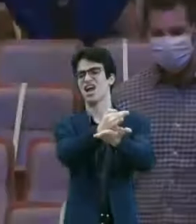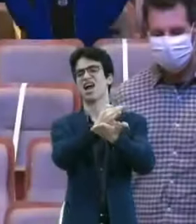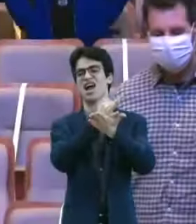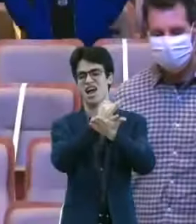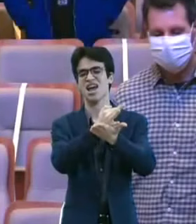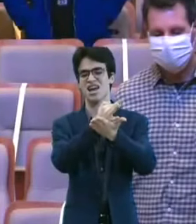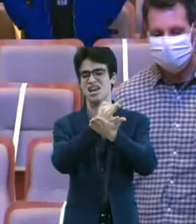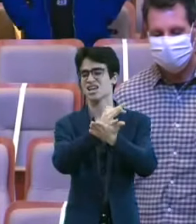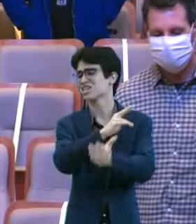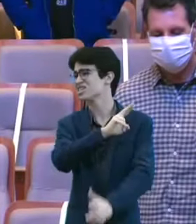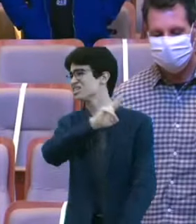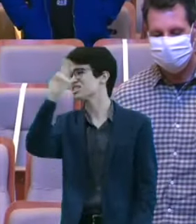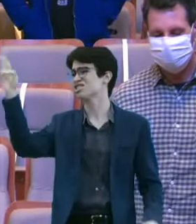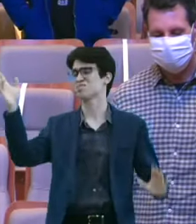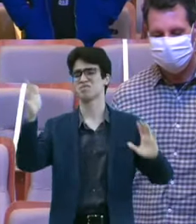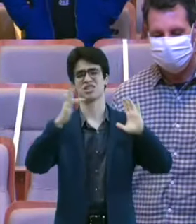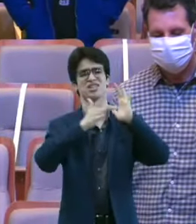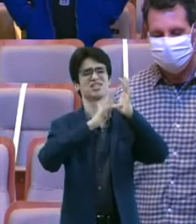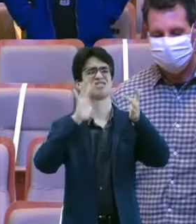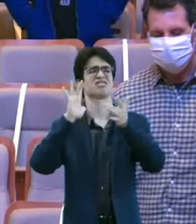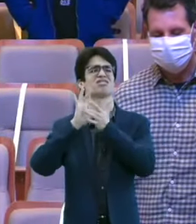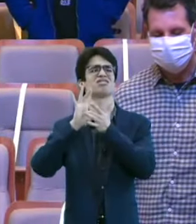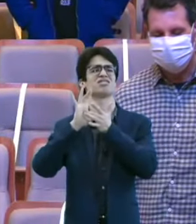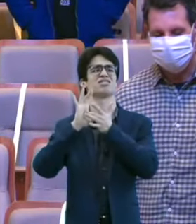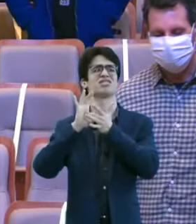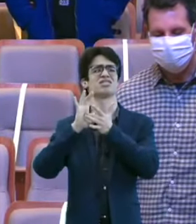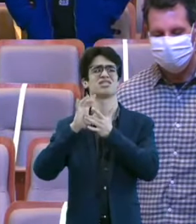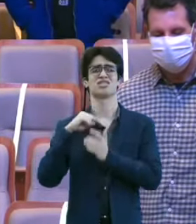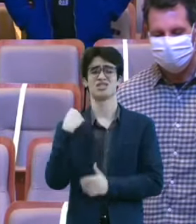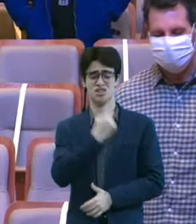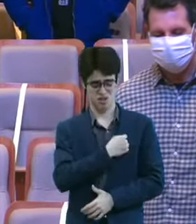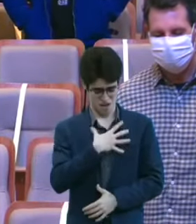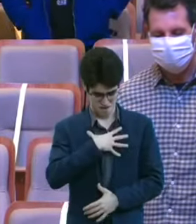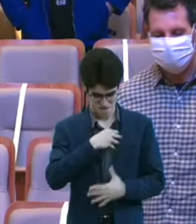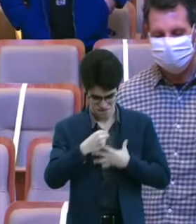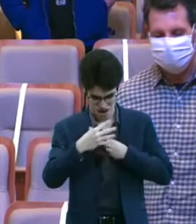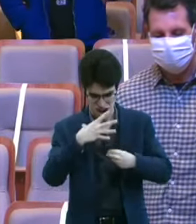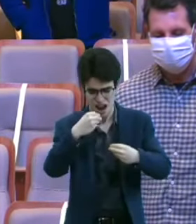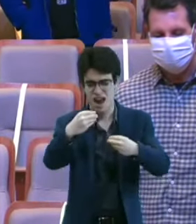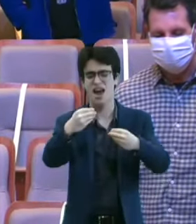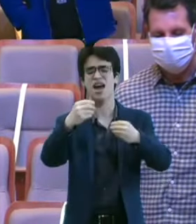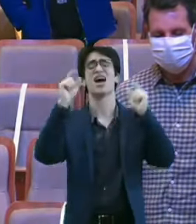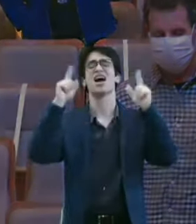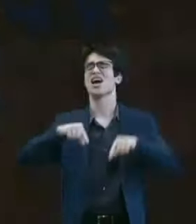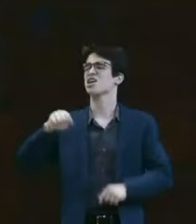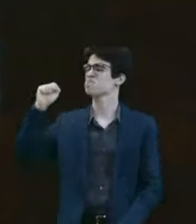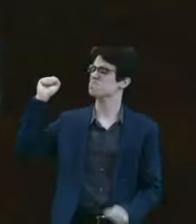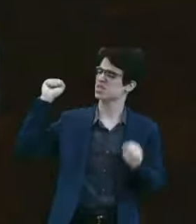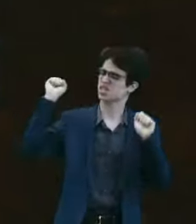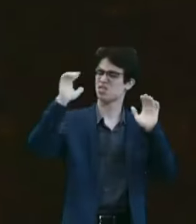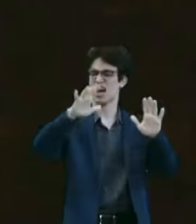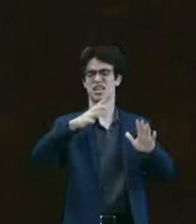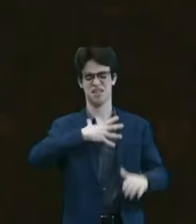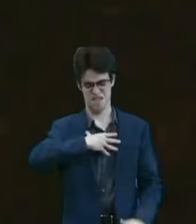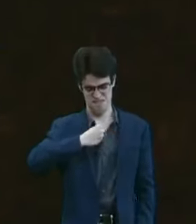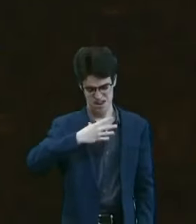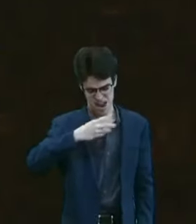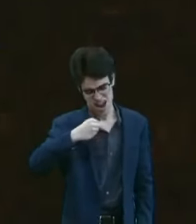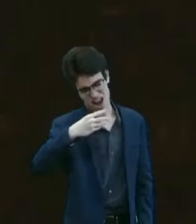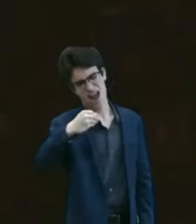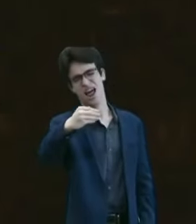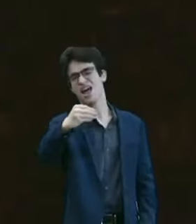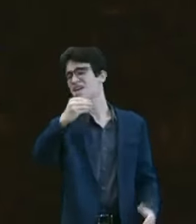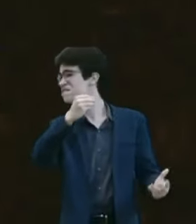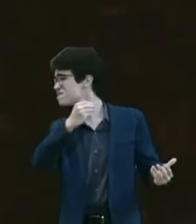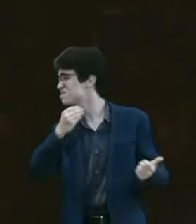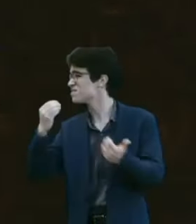que em nome de Jesus a nossa descendência será abençoada. Os filhos dos nossos filhos servirão